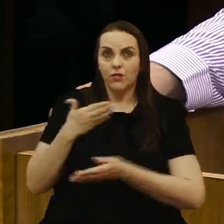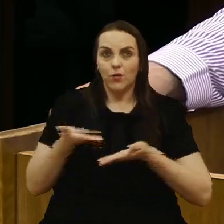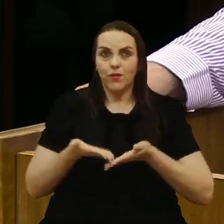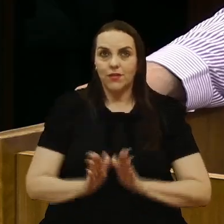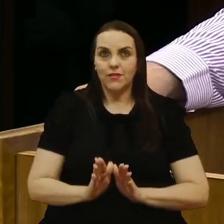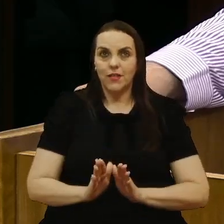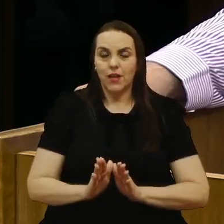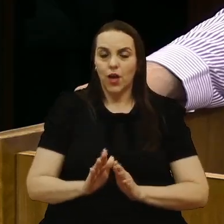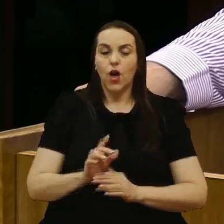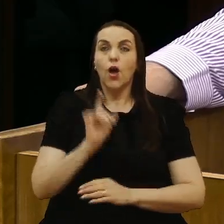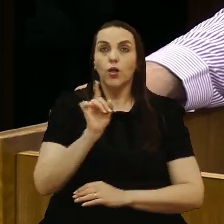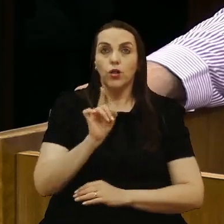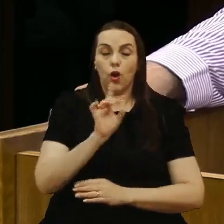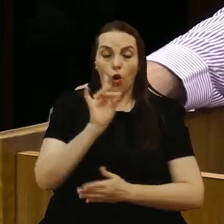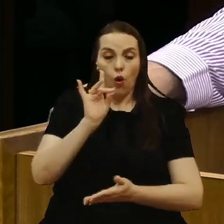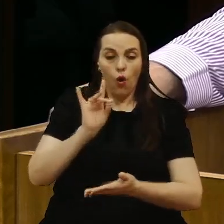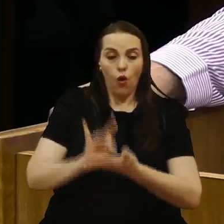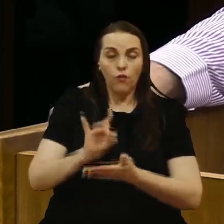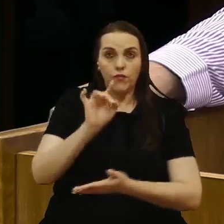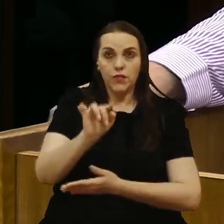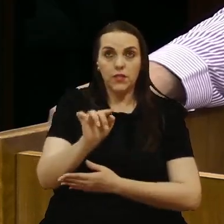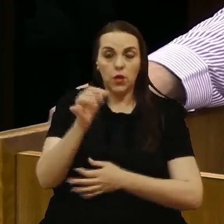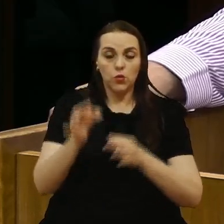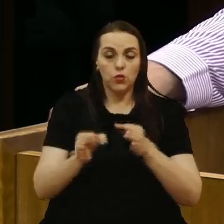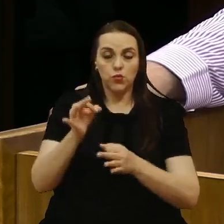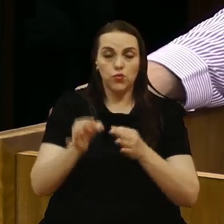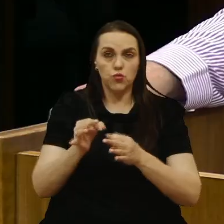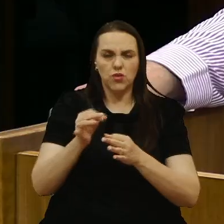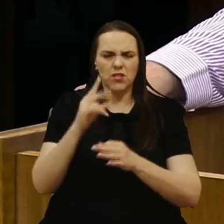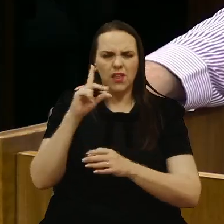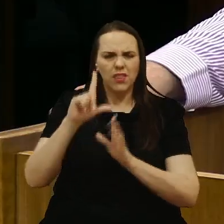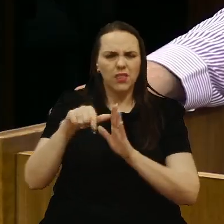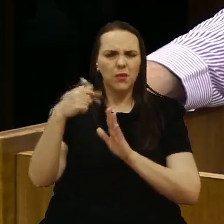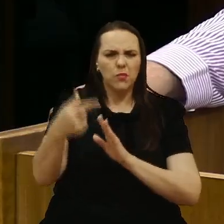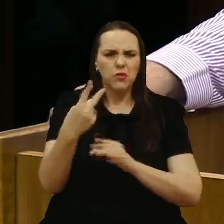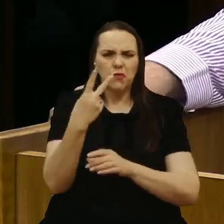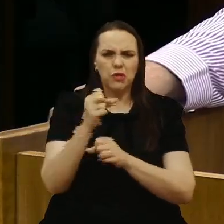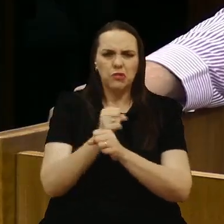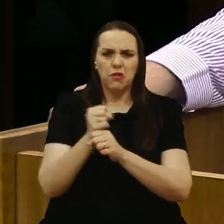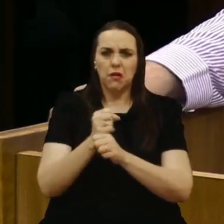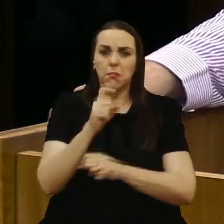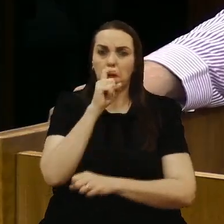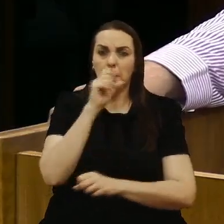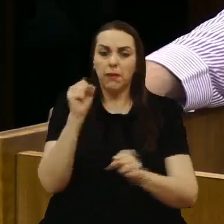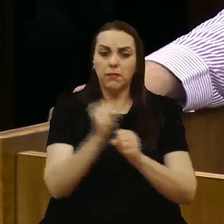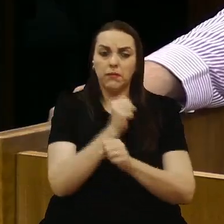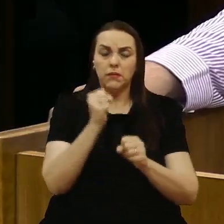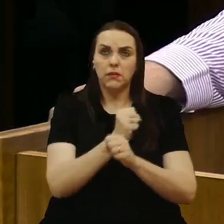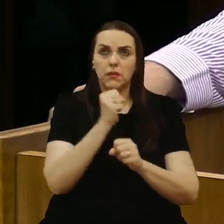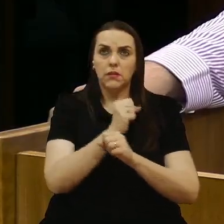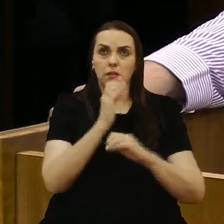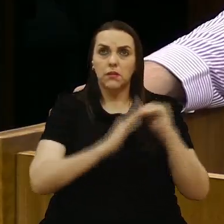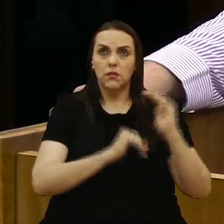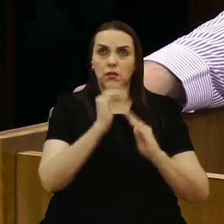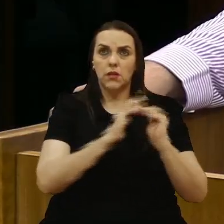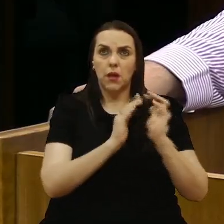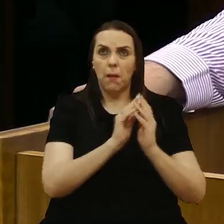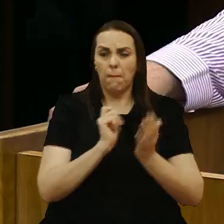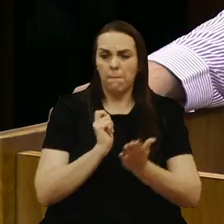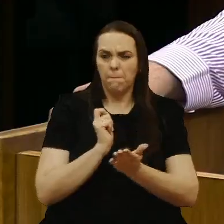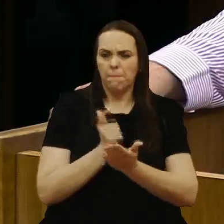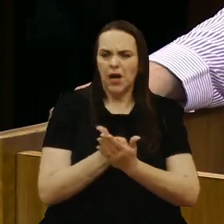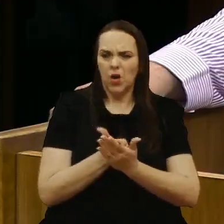depois de 20 anos. O meu pai é um pedreiro, construtor civil, e teve que pagar uma dívida astronômica para nós na